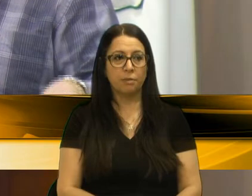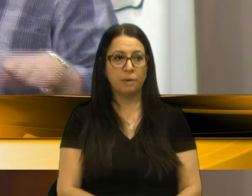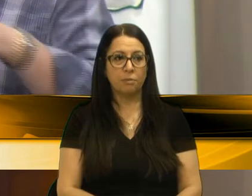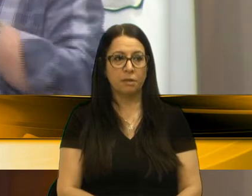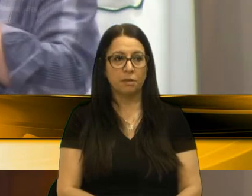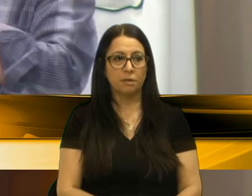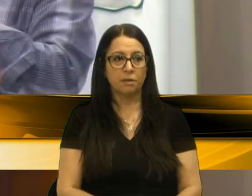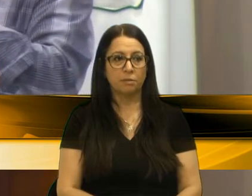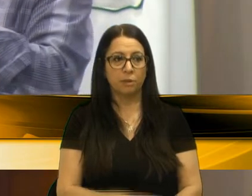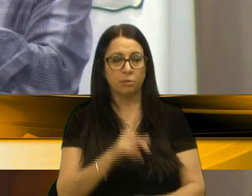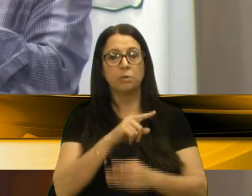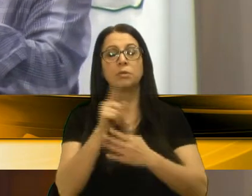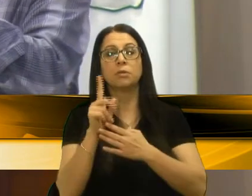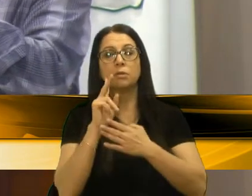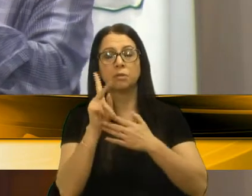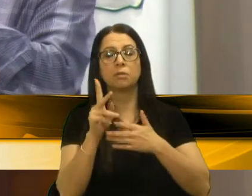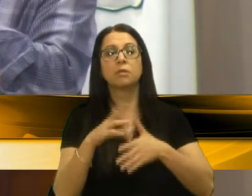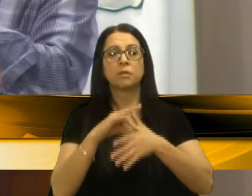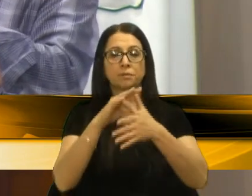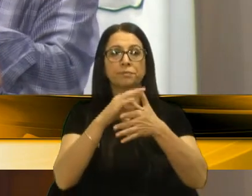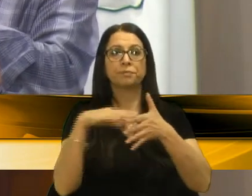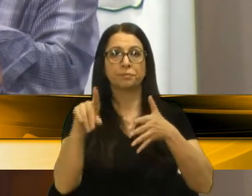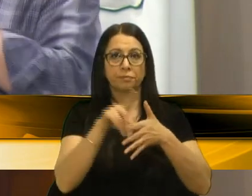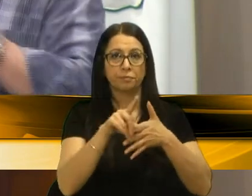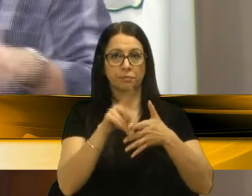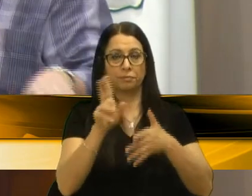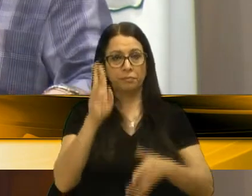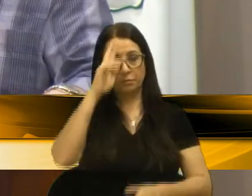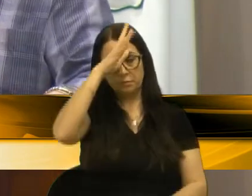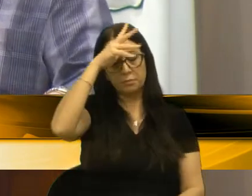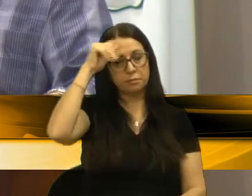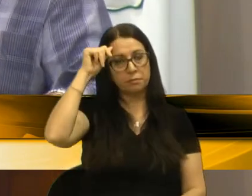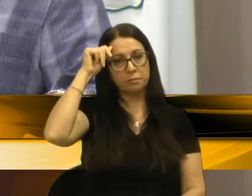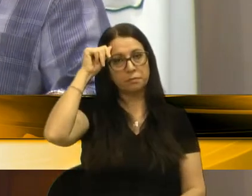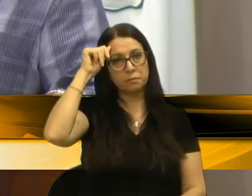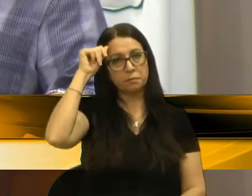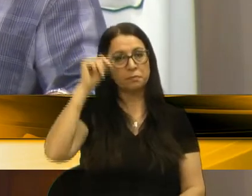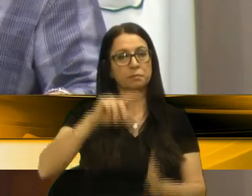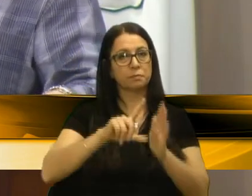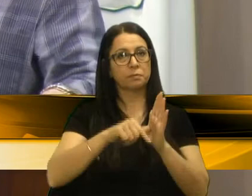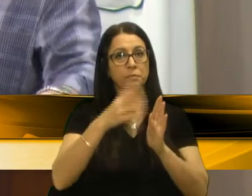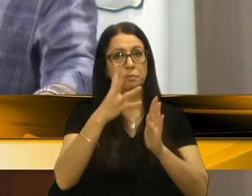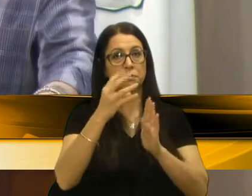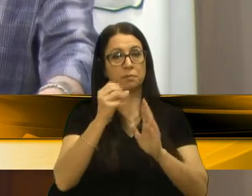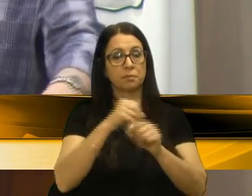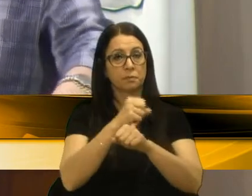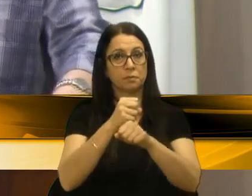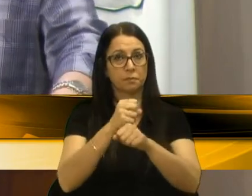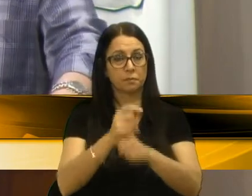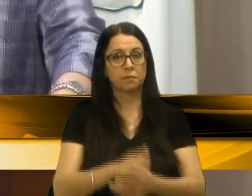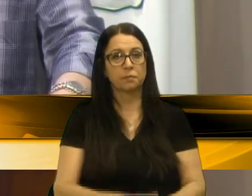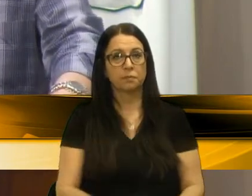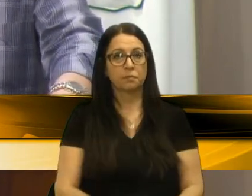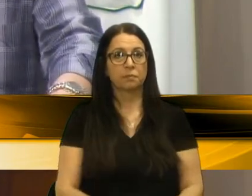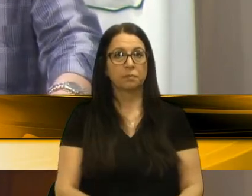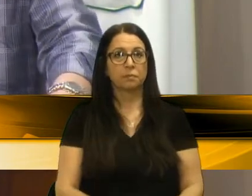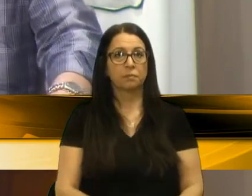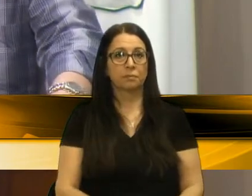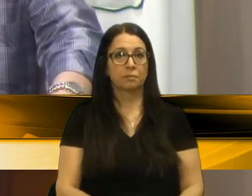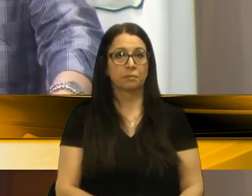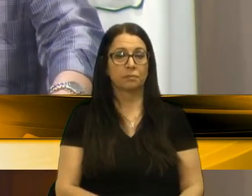insanidade, né, liderada pelo atual prefeito, depois de 40 anos,